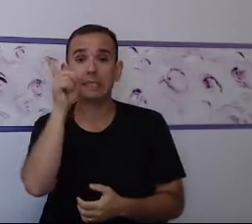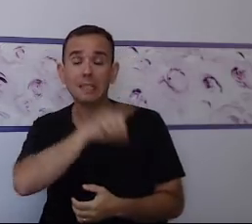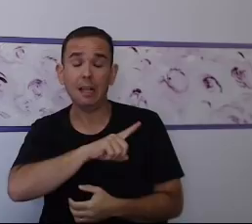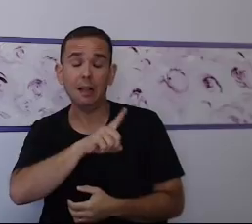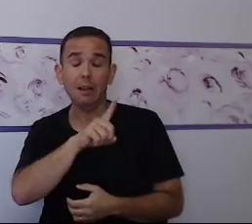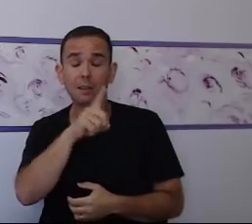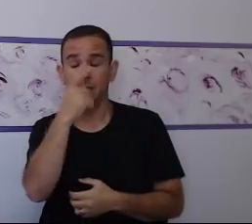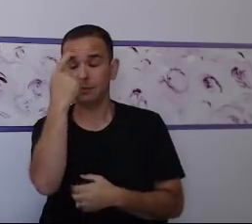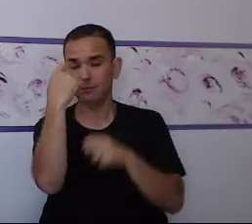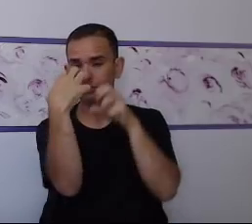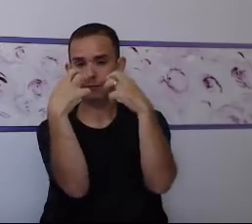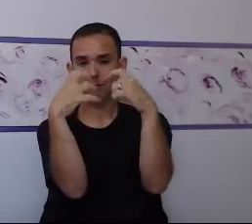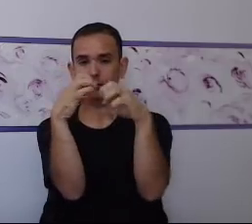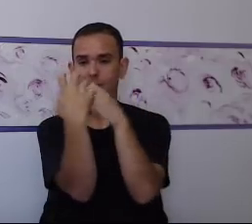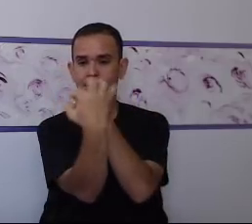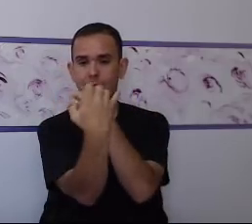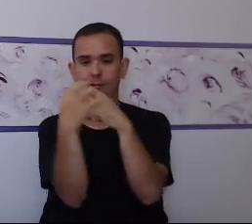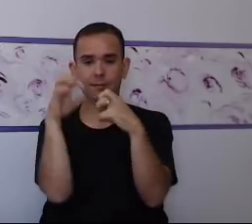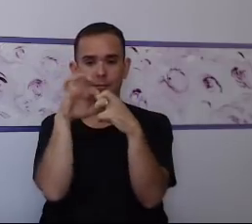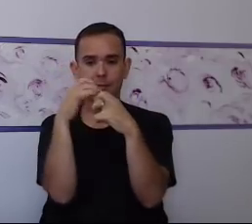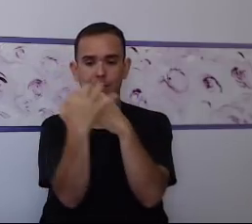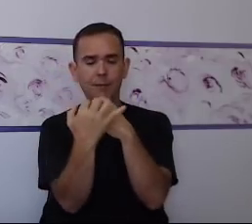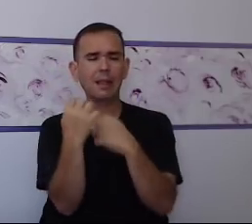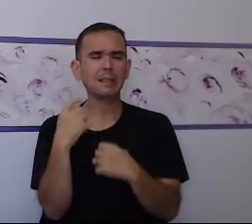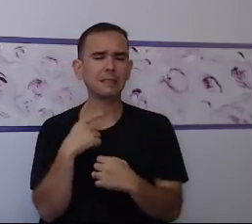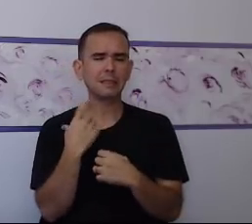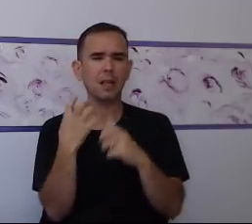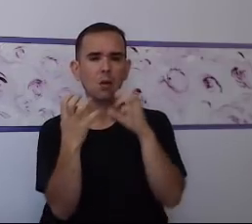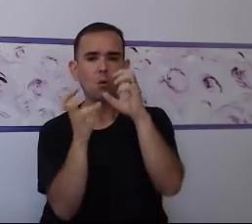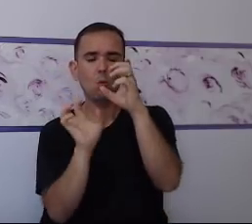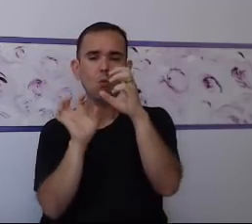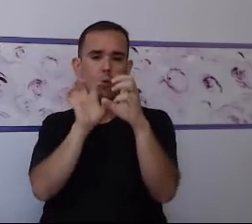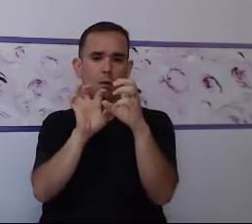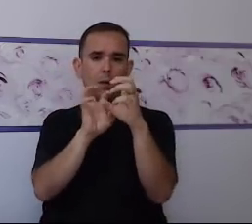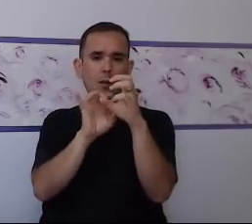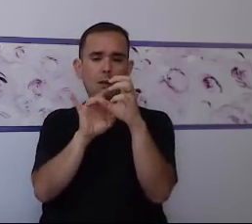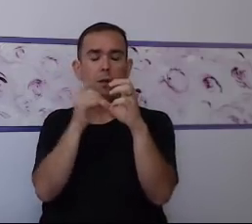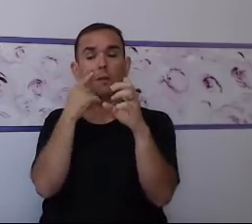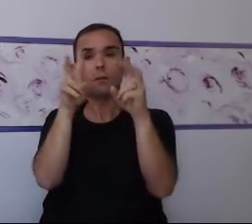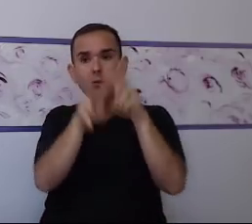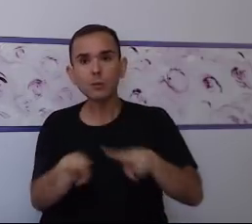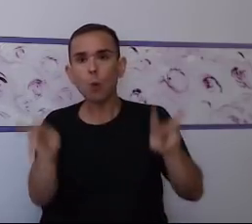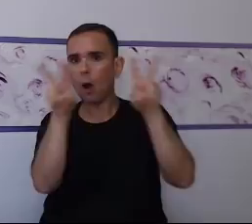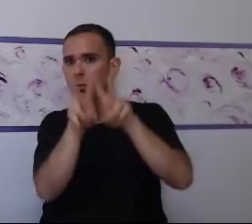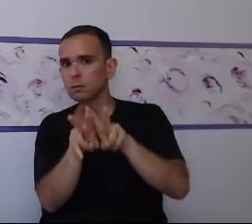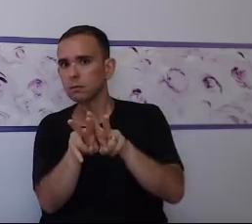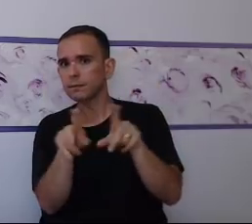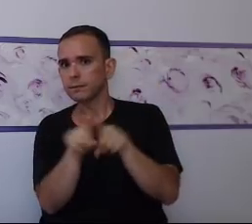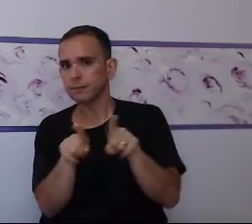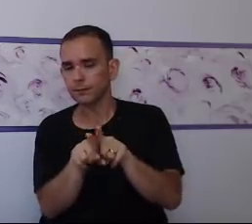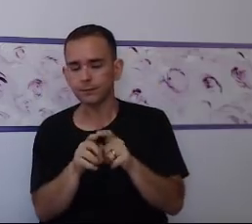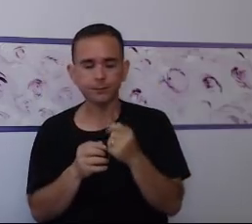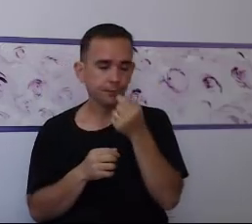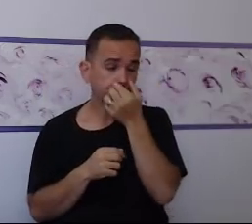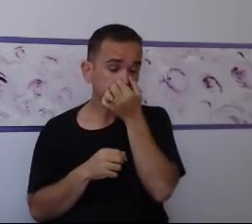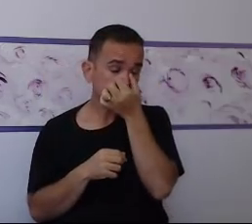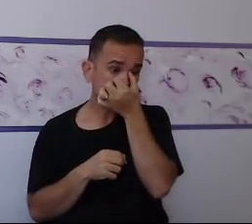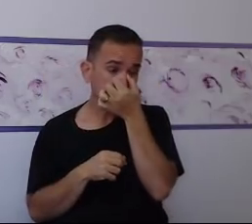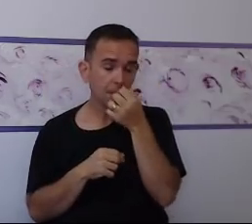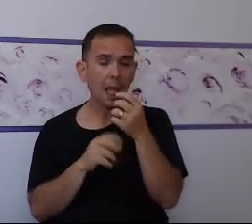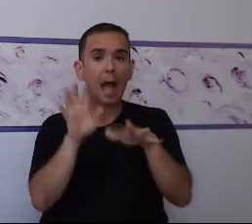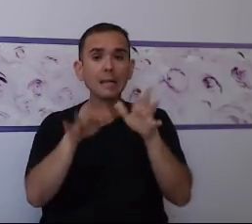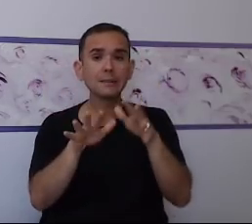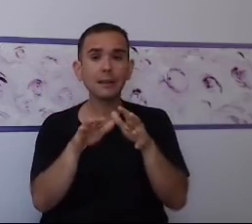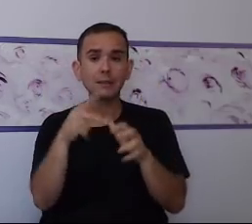tato, essa alteração sensorial. Então, o lobo occipital, a gente tem problemas de visão. Então, muitas vezes, né, a paralisia